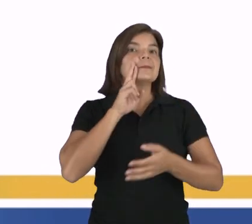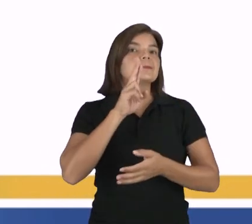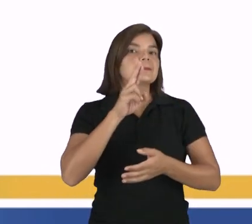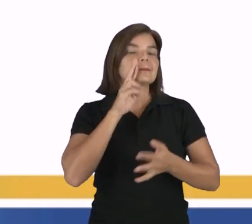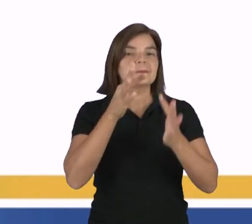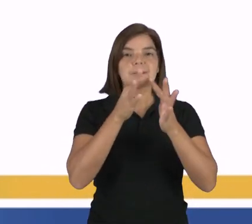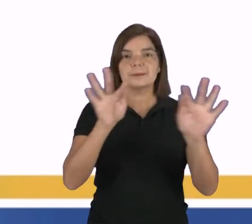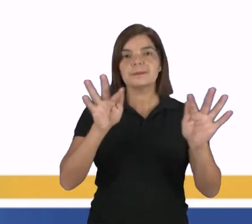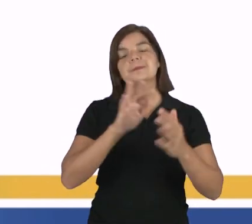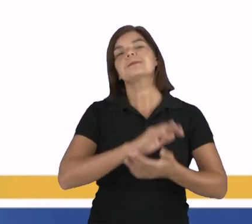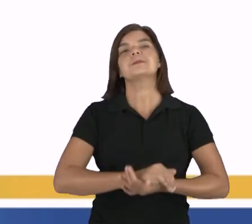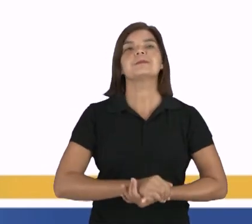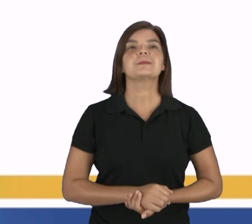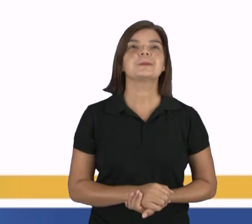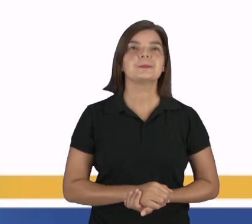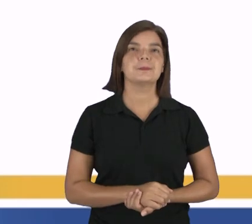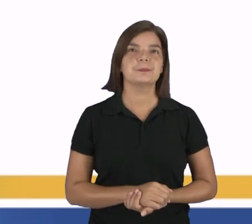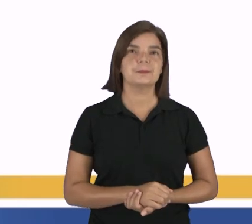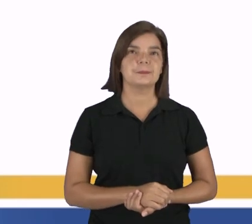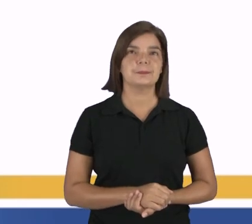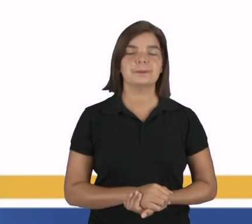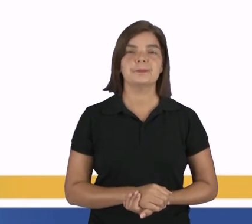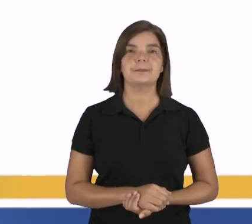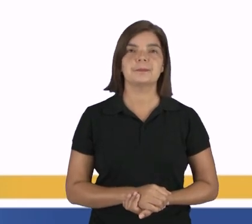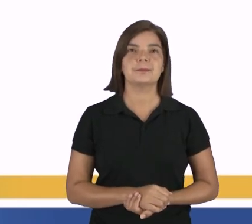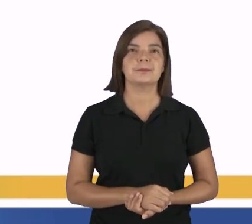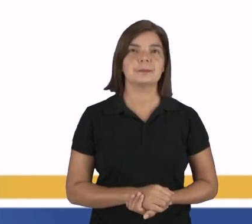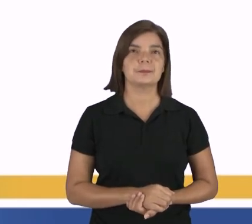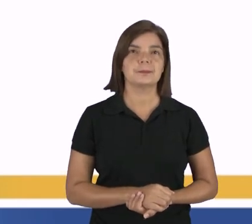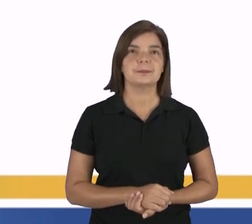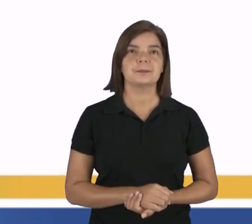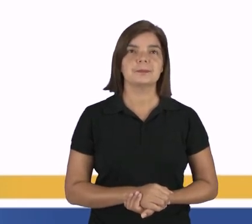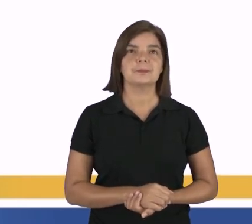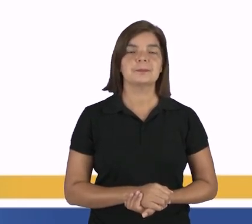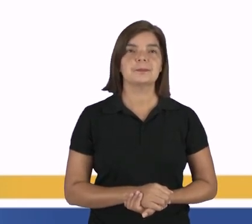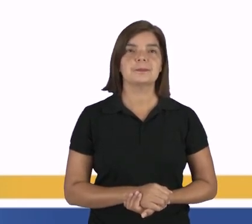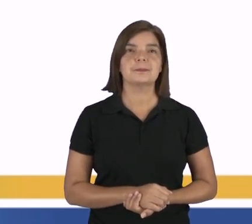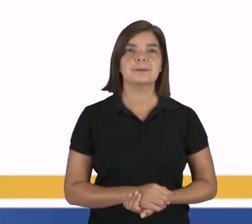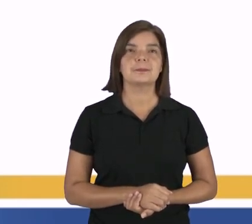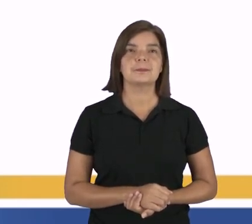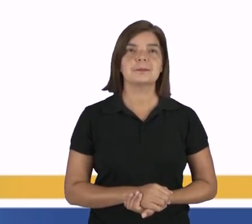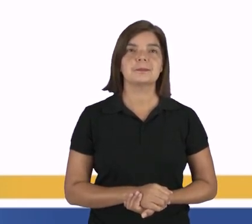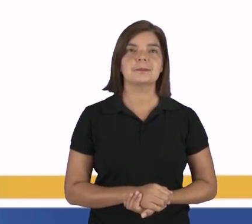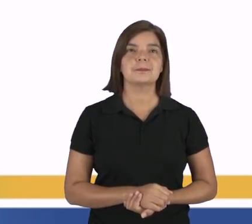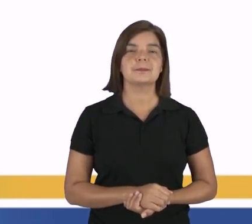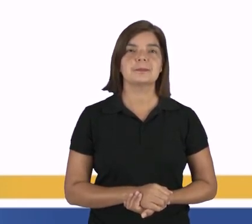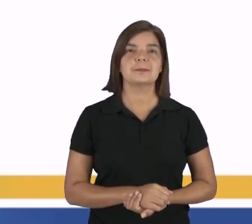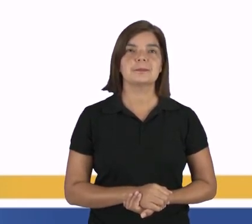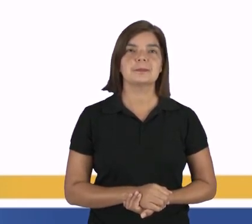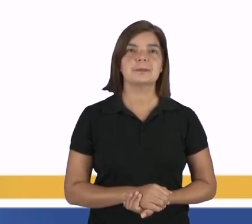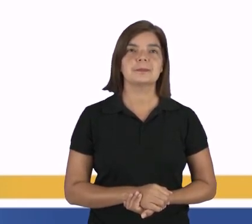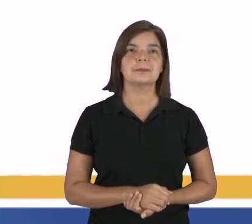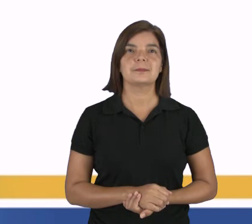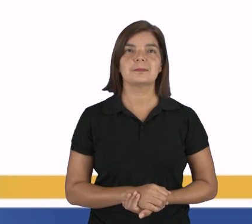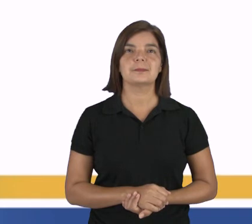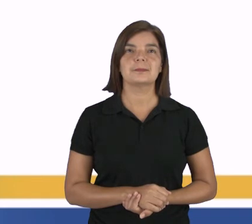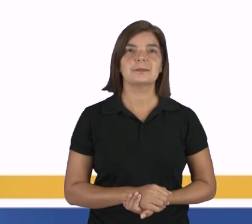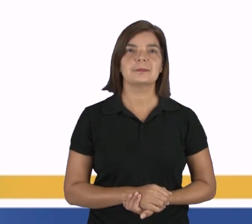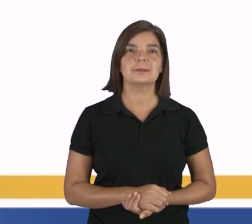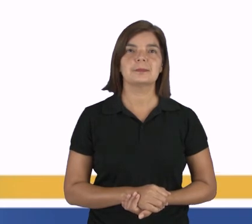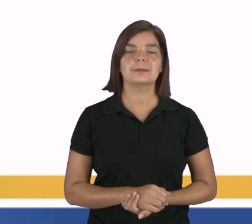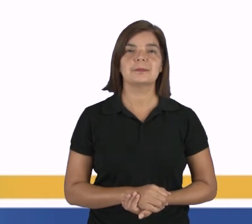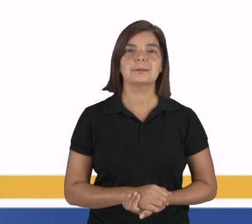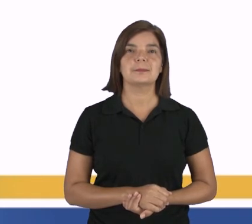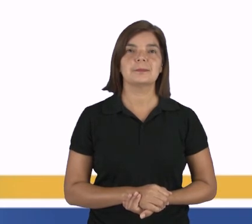para vocês. How long does it take to fix a laptop? It takes 2 weeks. How long does